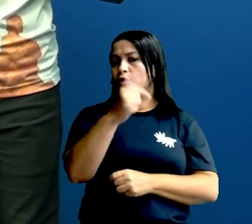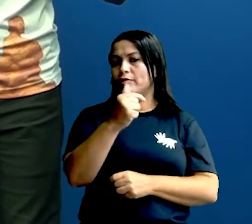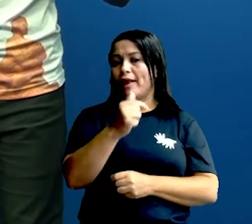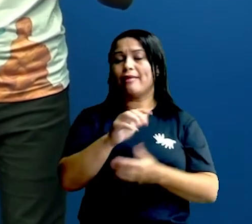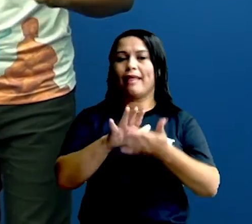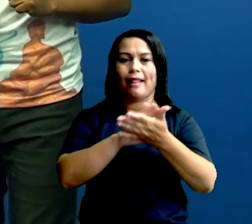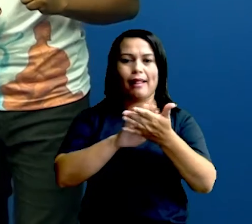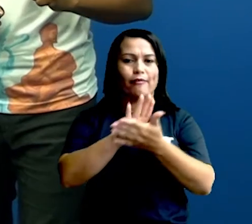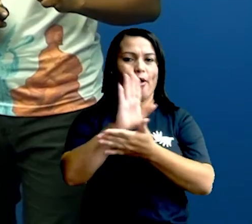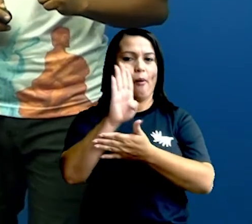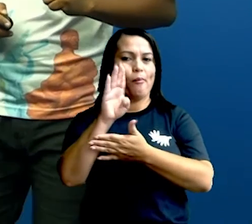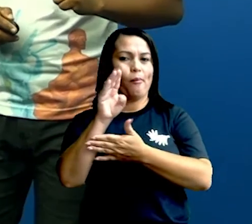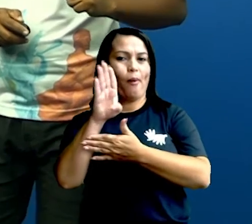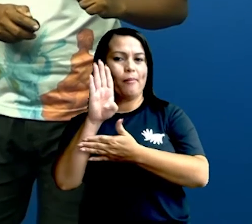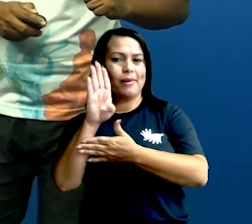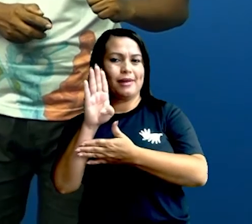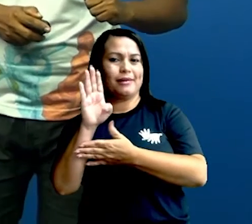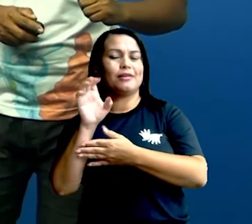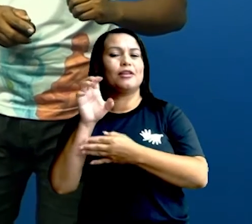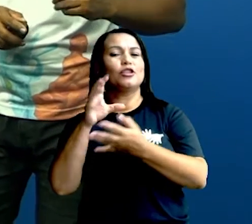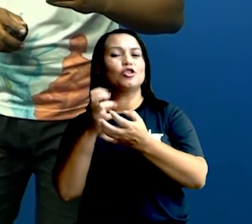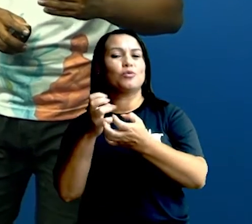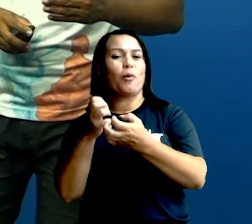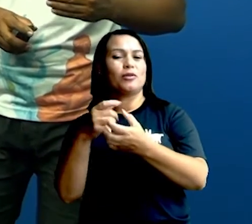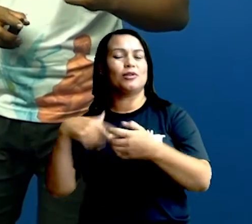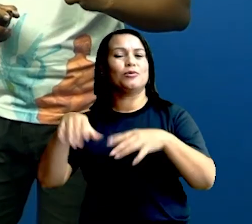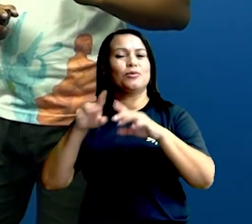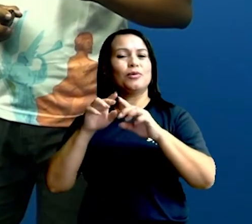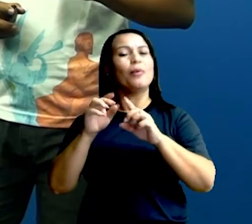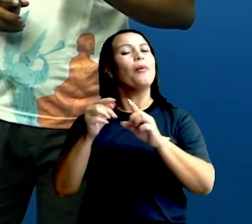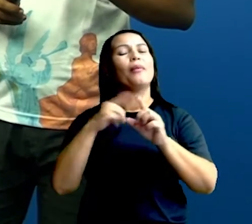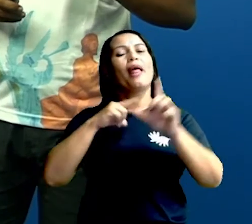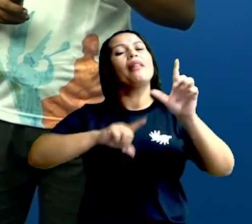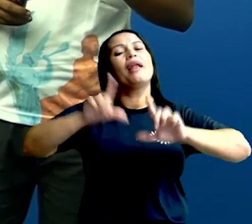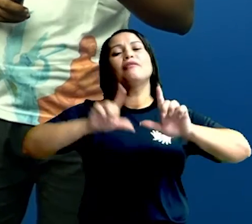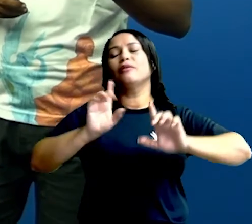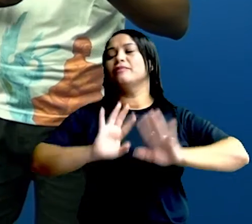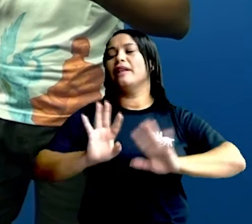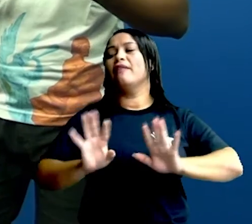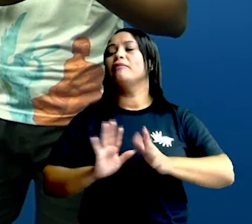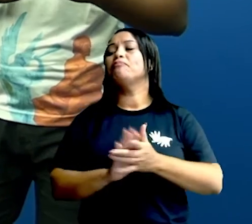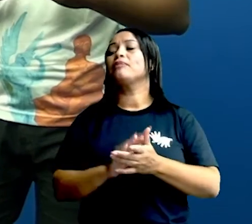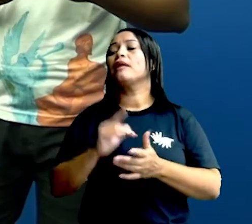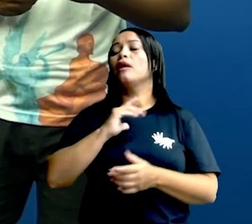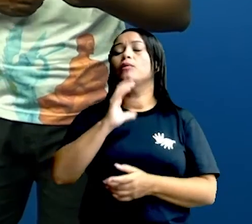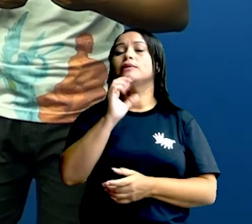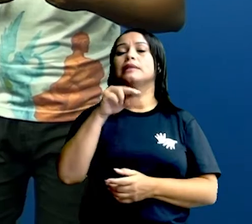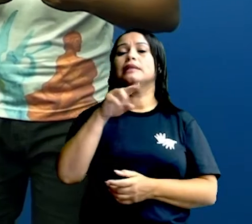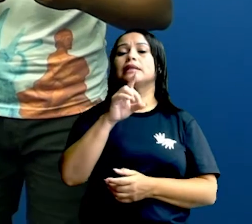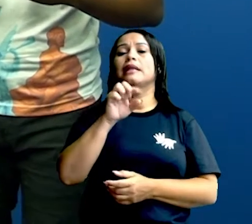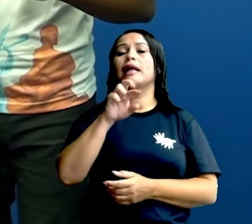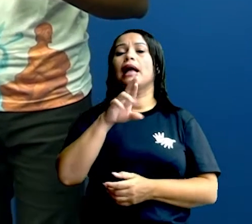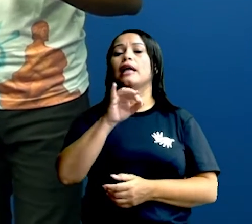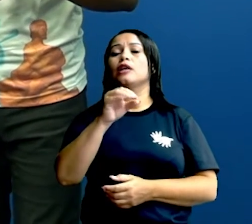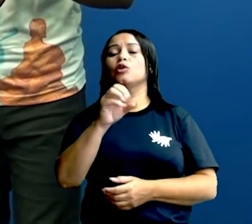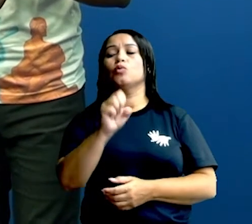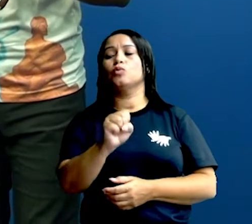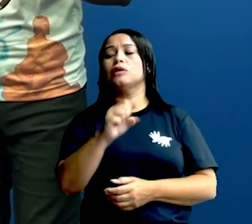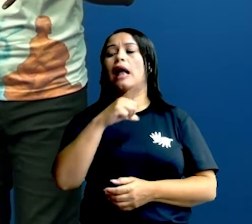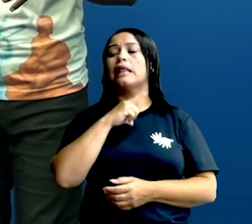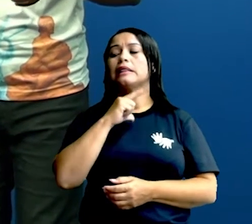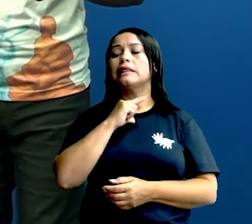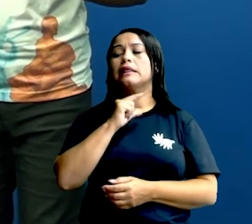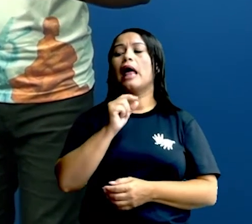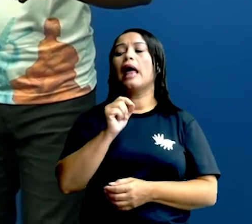Bob Esponja do desenho. Sobre os quinidários, nós falamos que quinide significa urticante. Então, eles